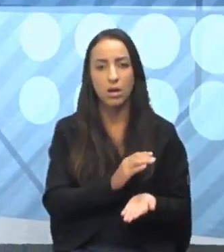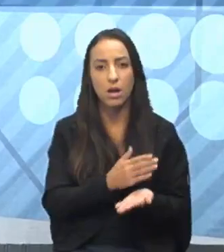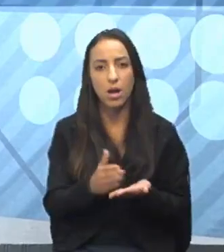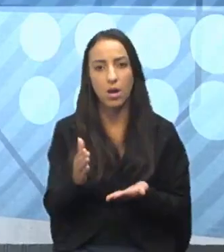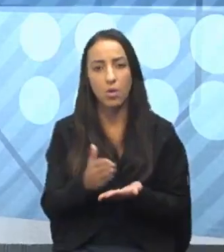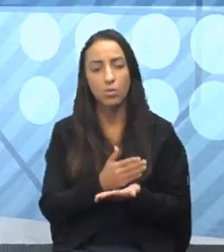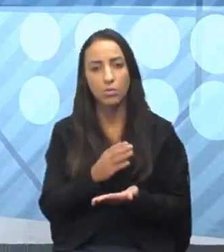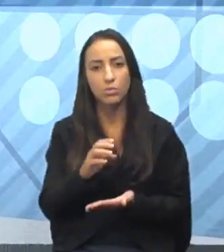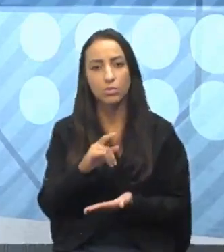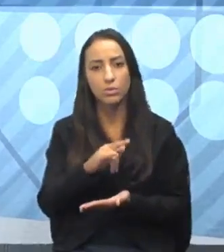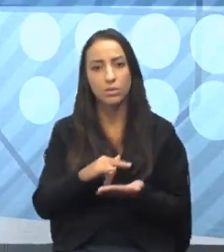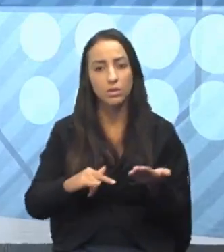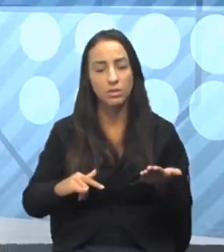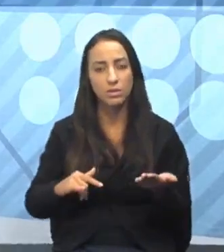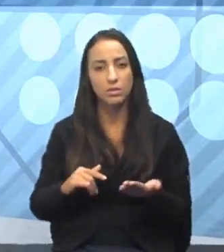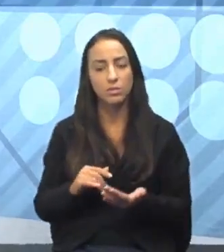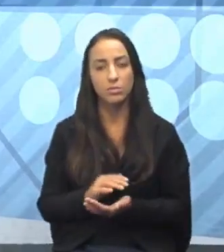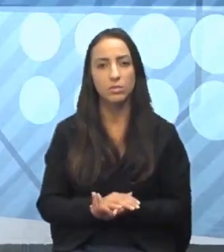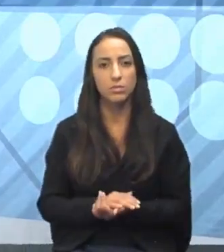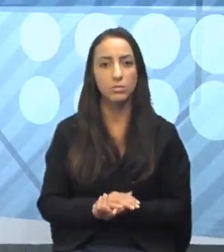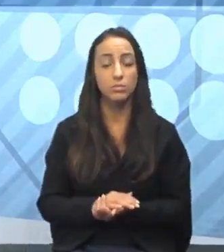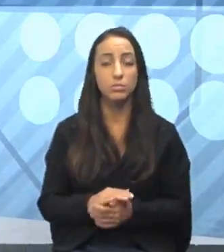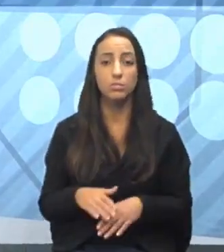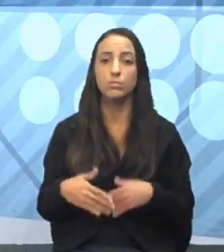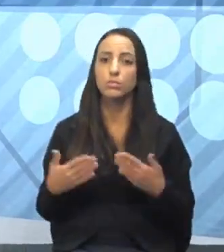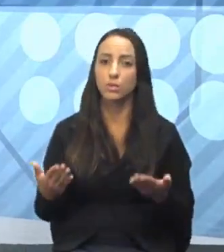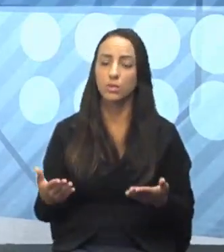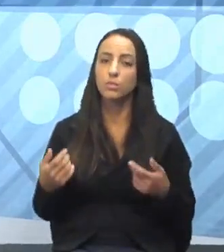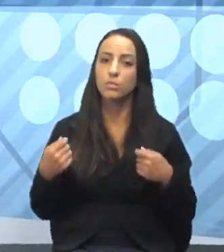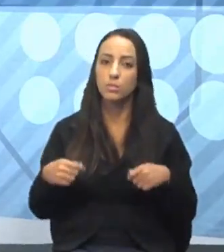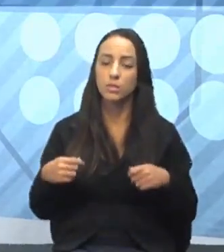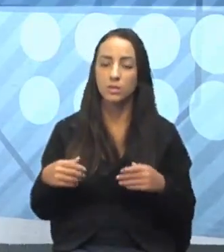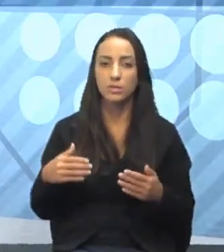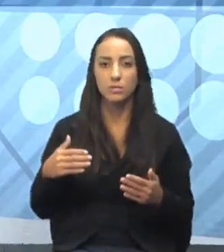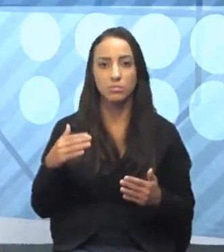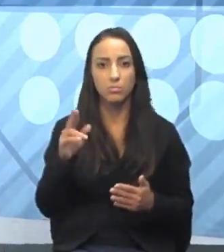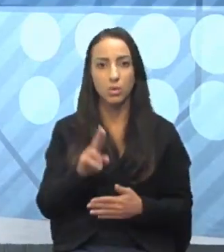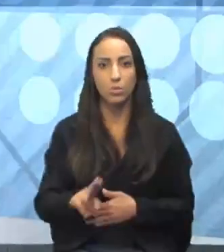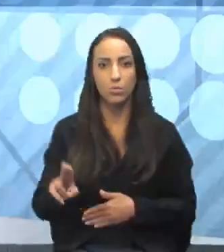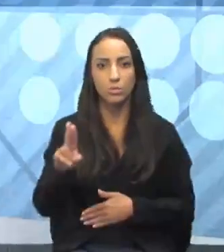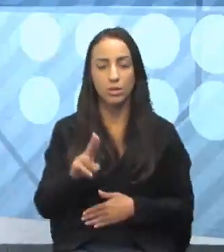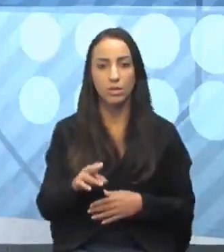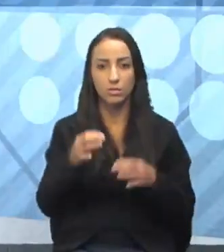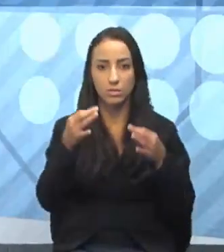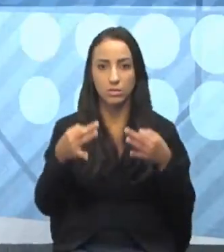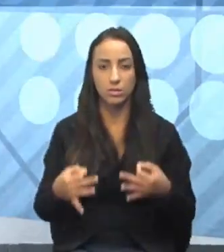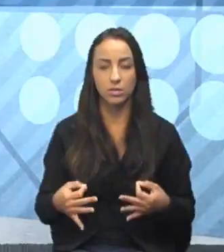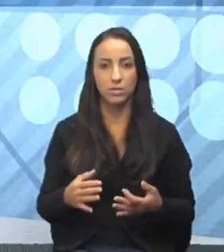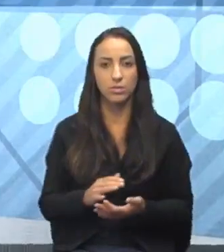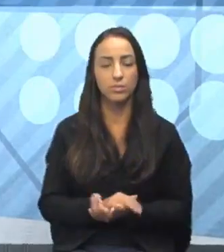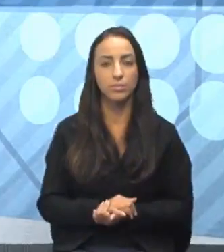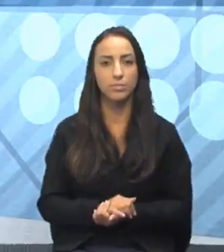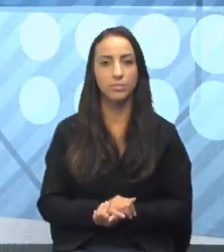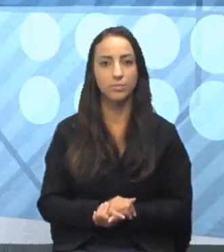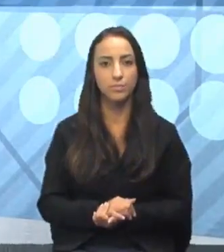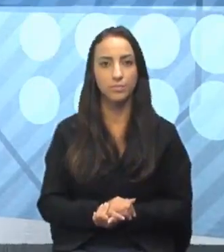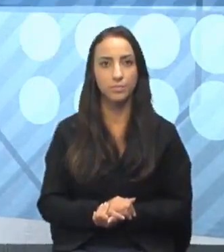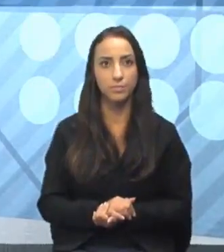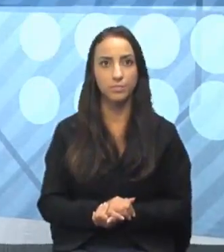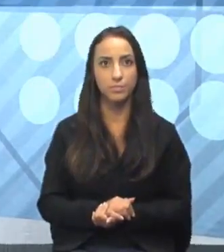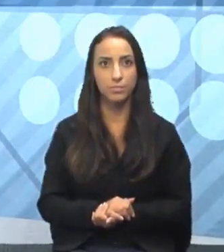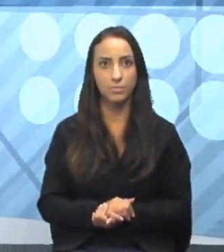ou procedimentos específicos. Portanto, devem ser utilizados adequadamente.